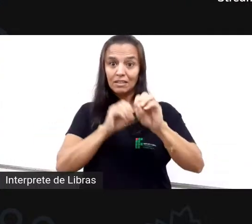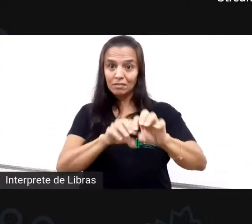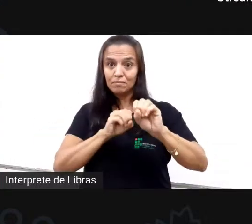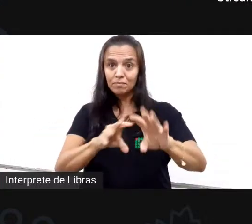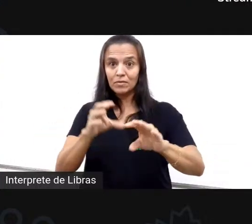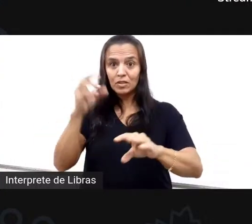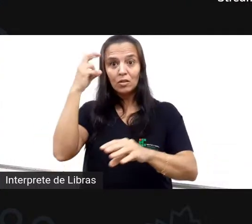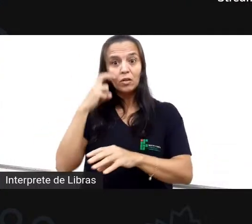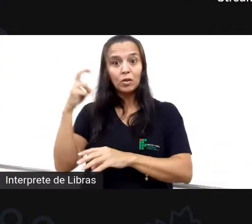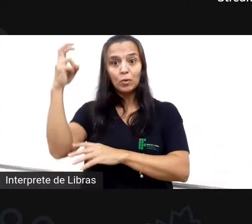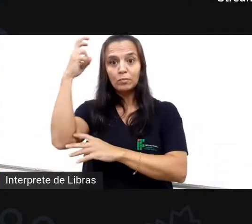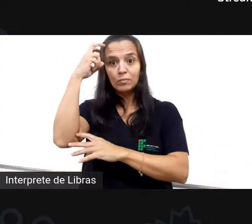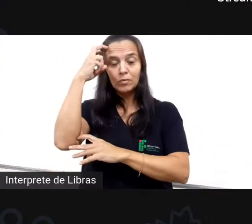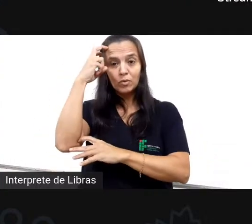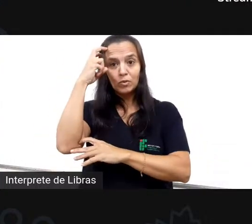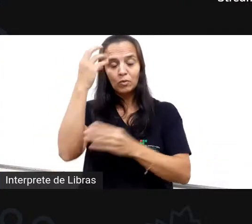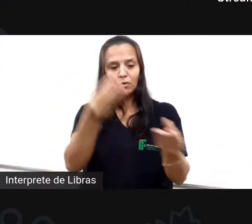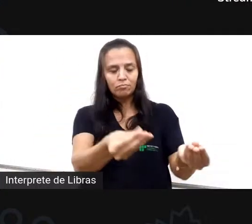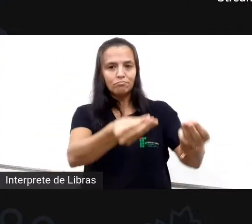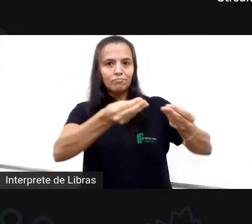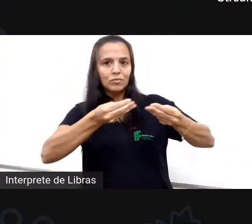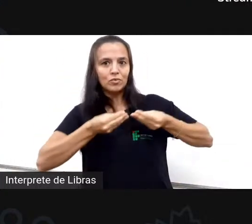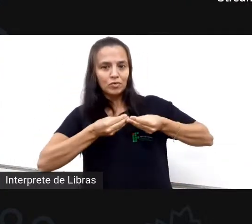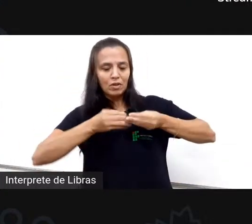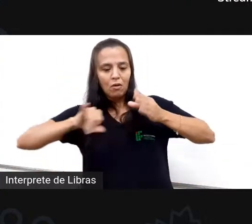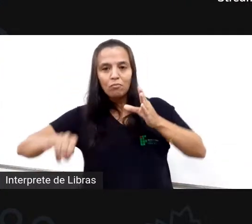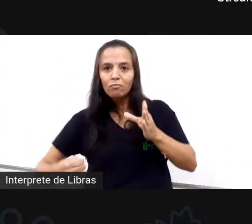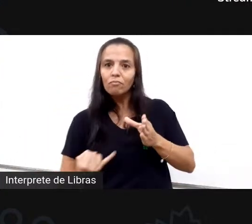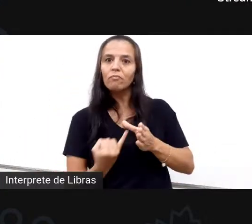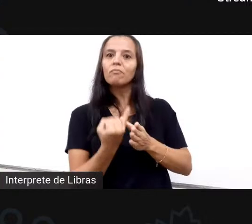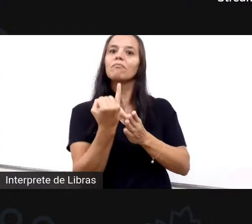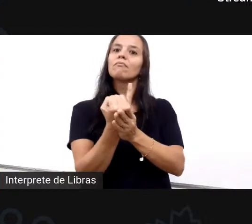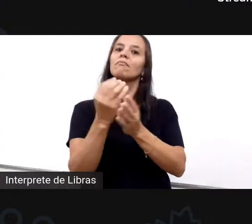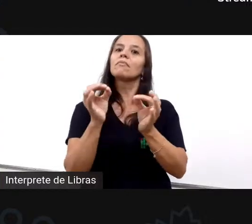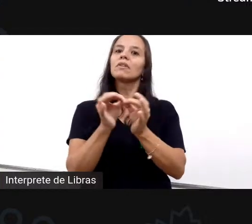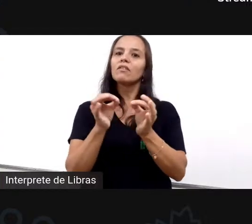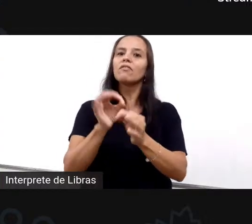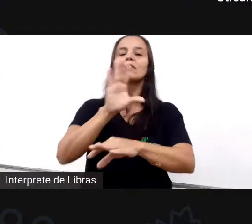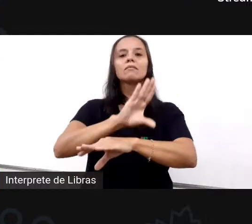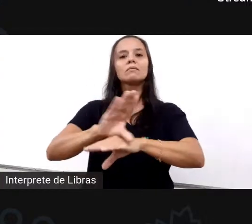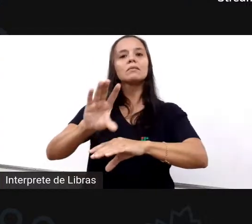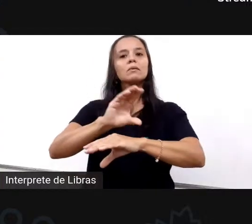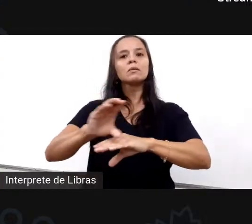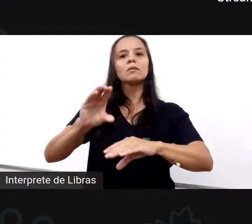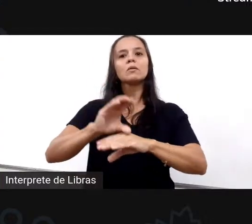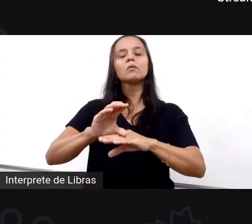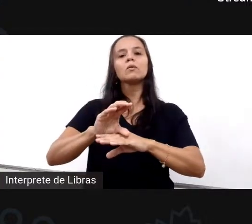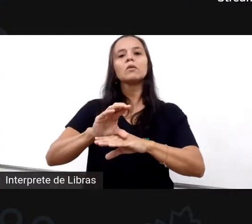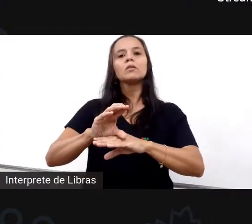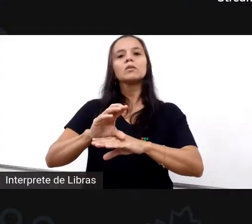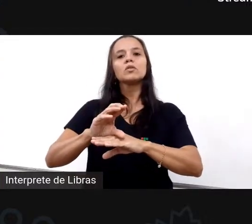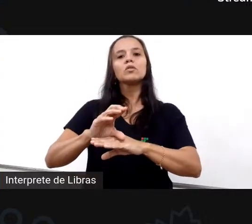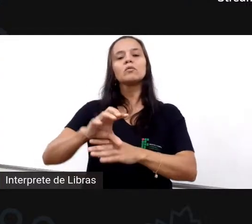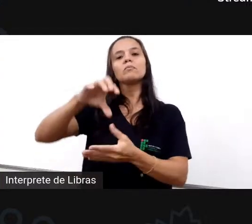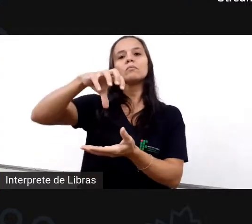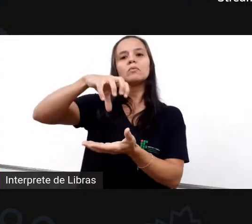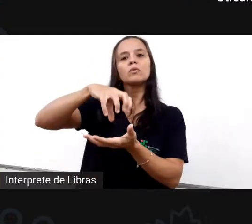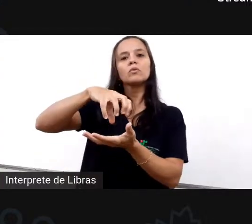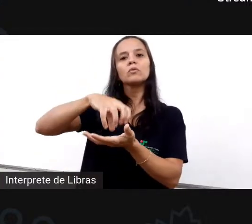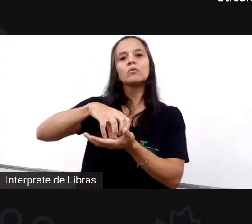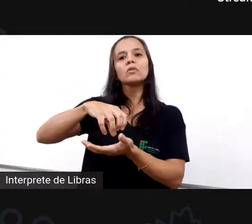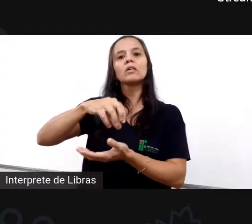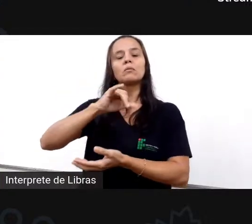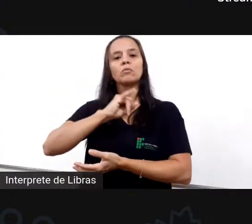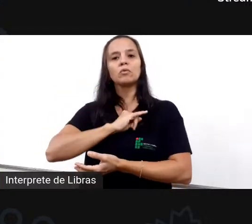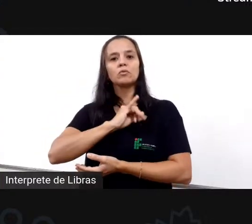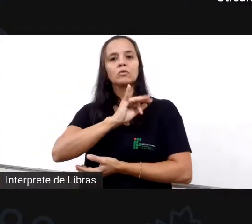Cultura, nos trouxe a oportunidade de fazer um curso pelo Instituto Federal Farroupilha, em